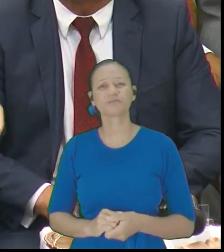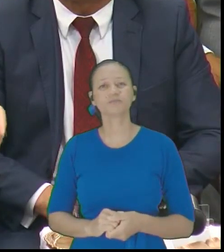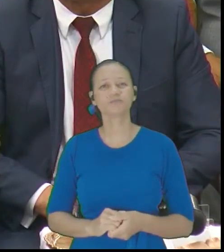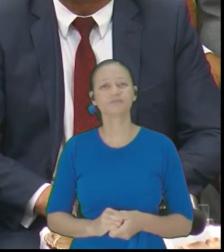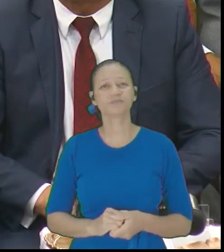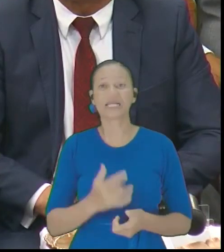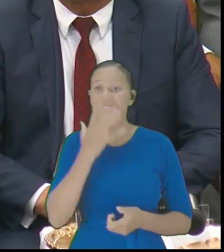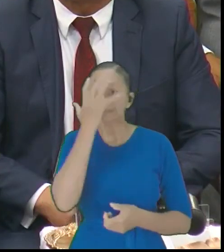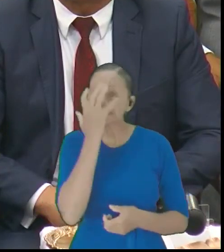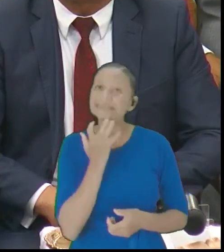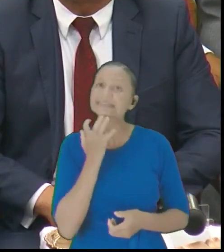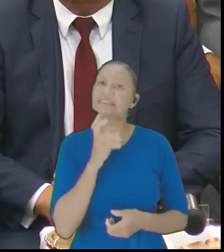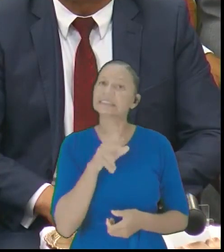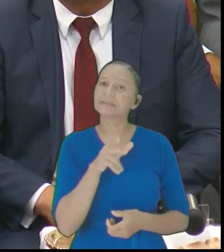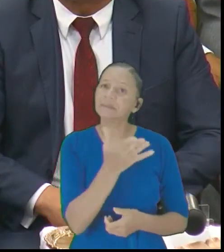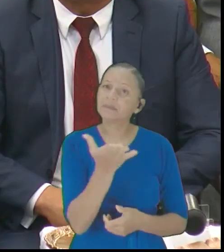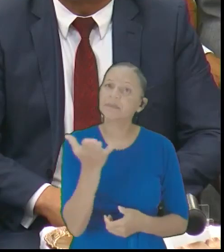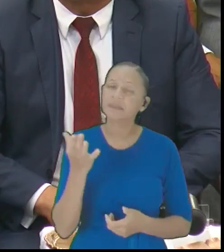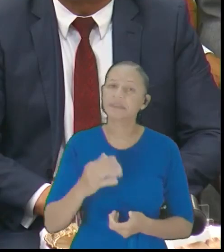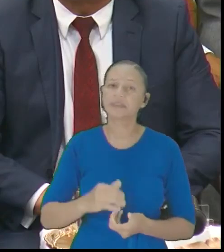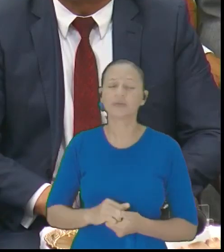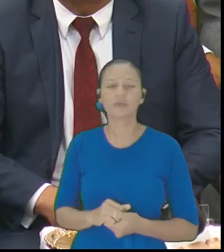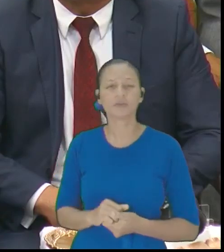Isso é muito sério, meus irmãos.